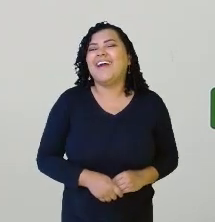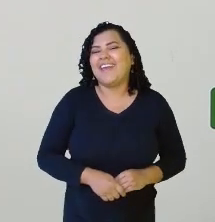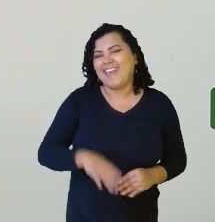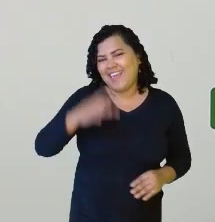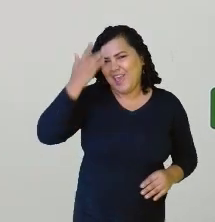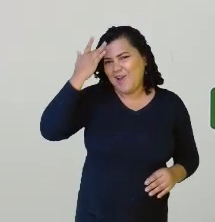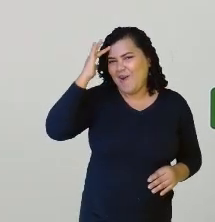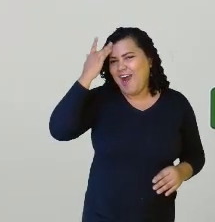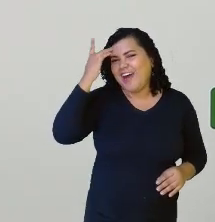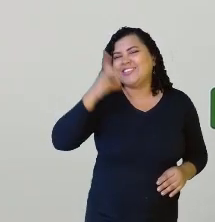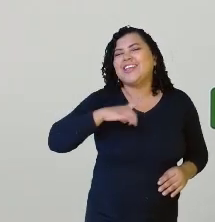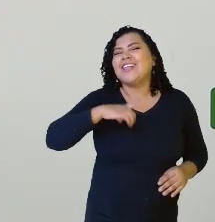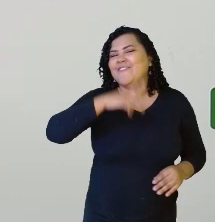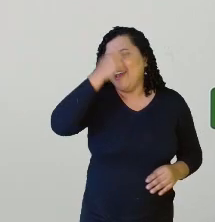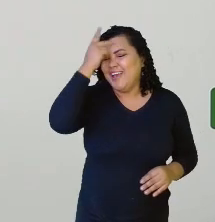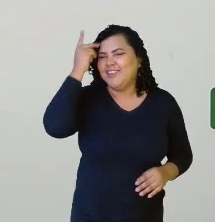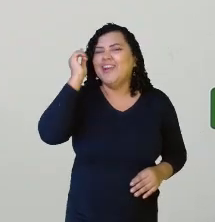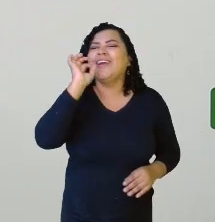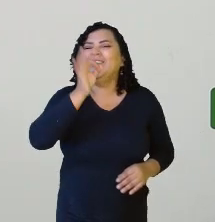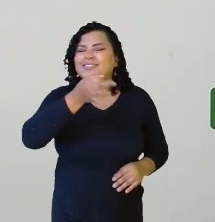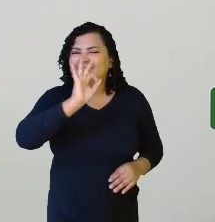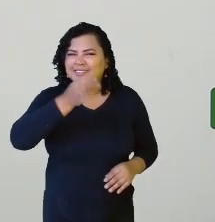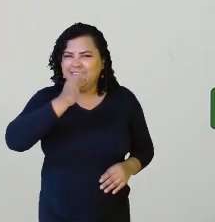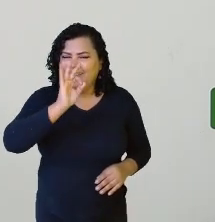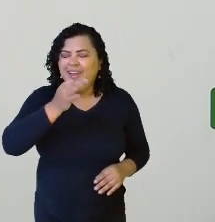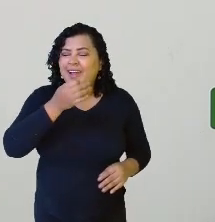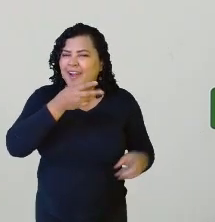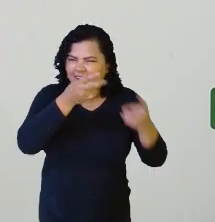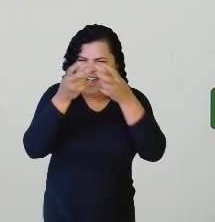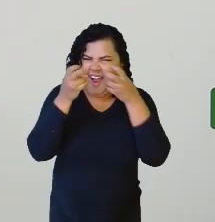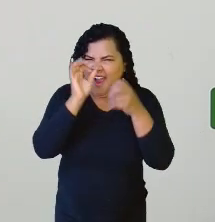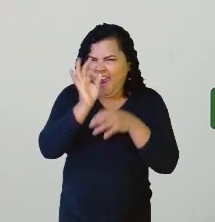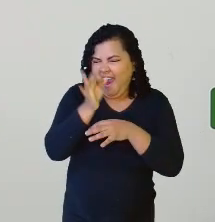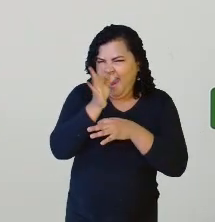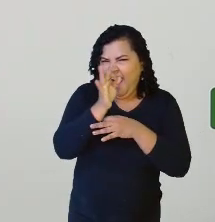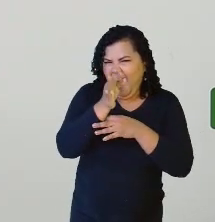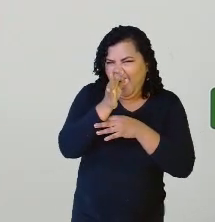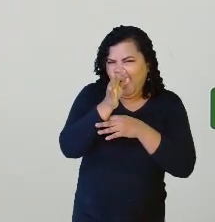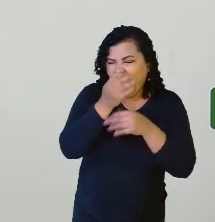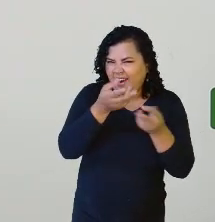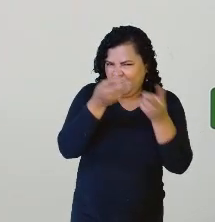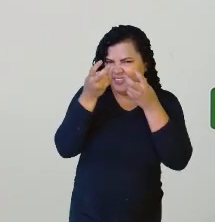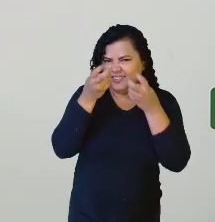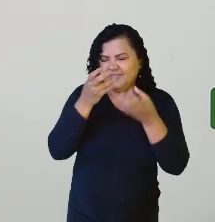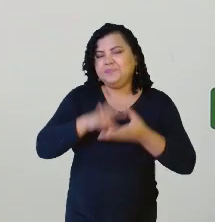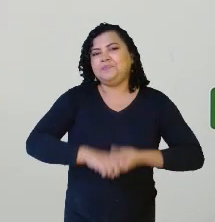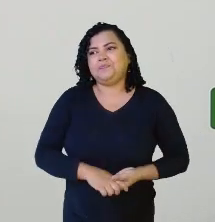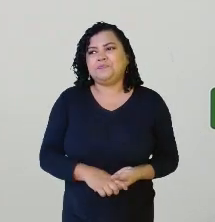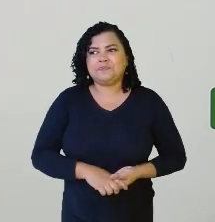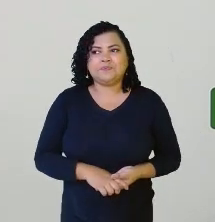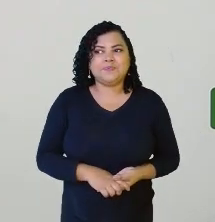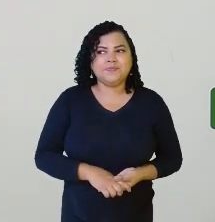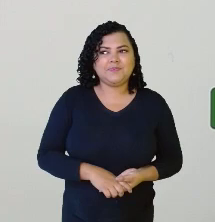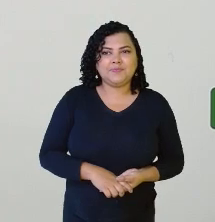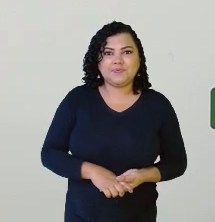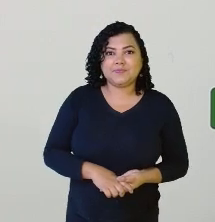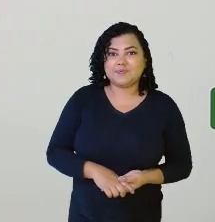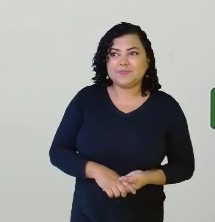Eu acho que teve gente aí que acertou. Vamos ver se a gente acertou? O que será que é isso aí? Vamos ver?